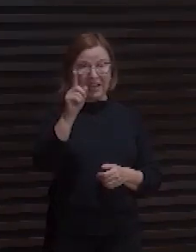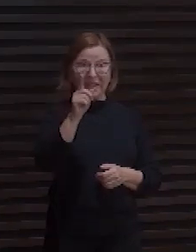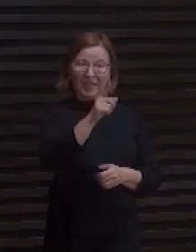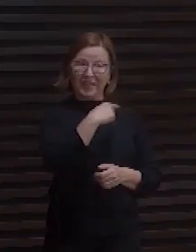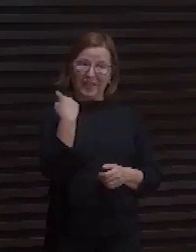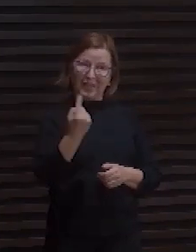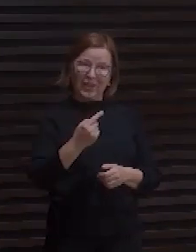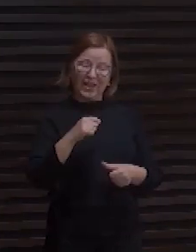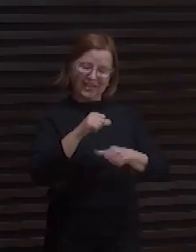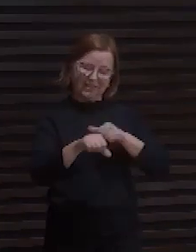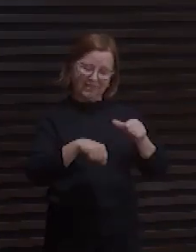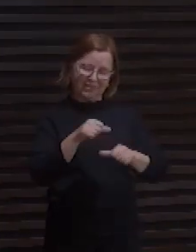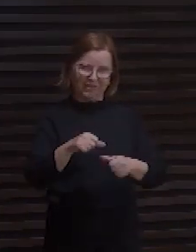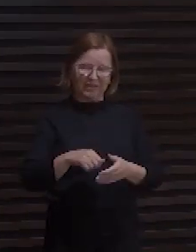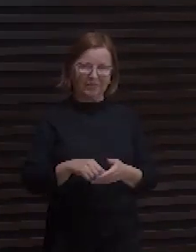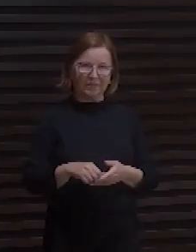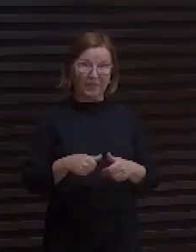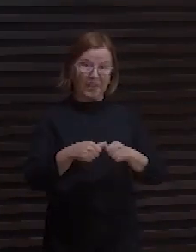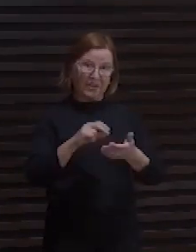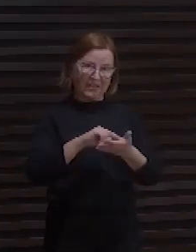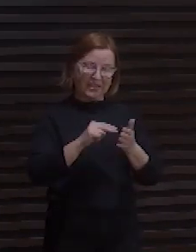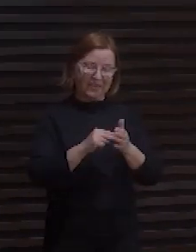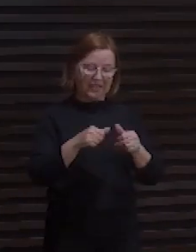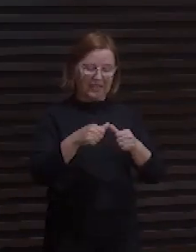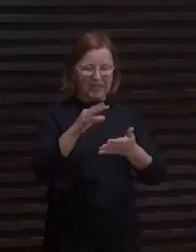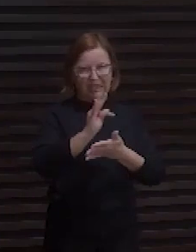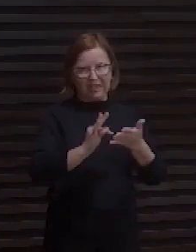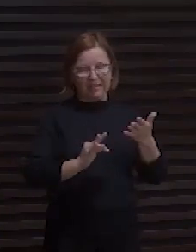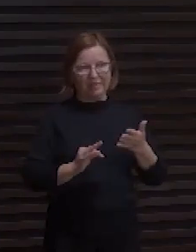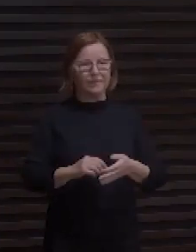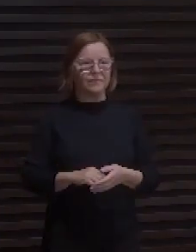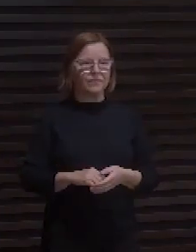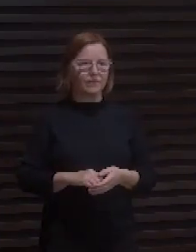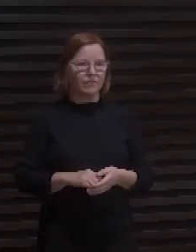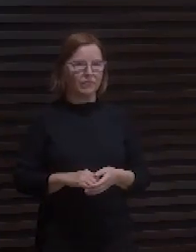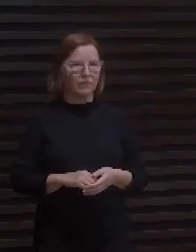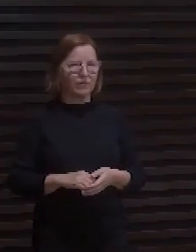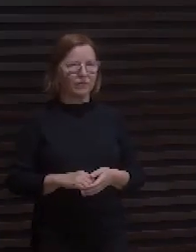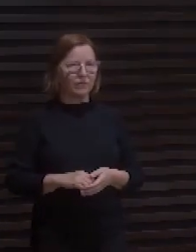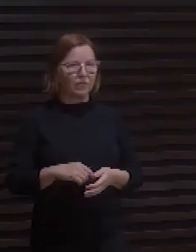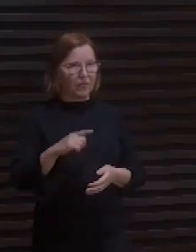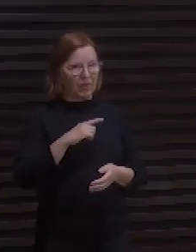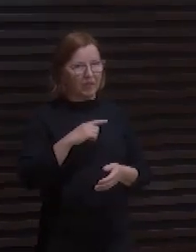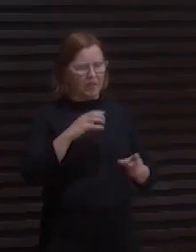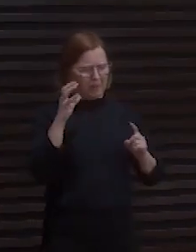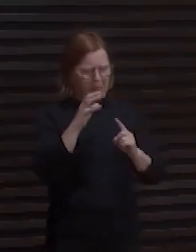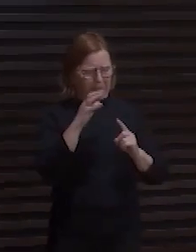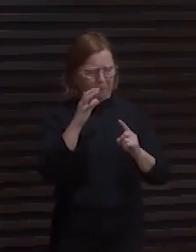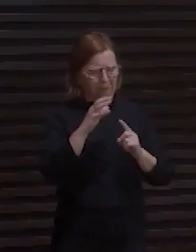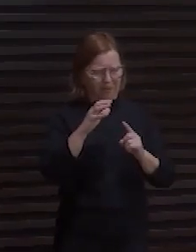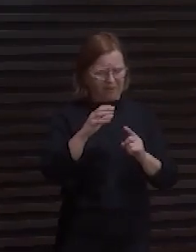É isso que diz Paulo nessa passagem. Existe naturalmente uma pressão cultural neste mundo, em que